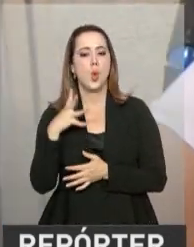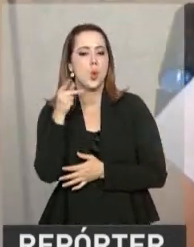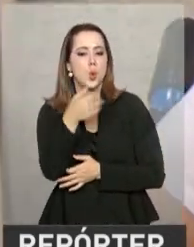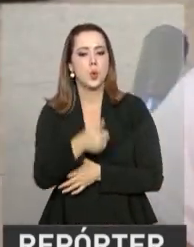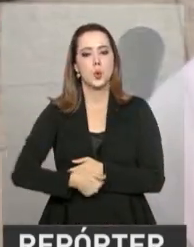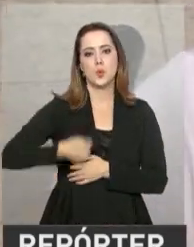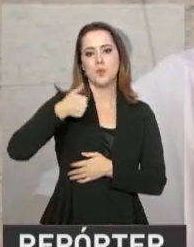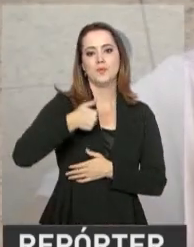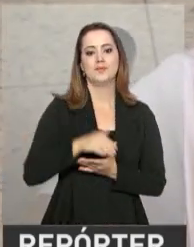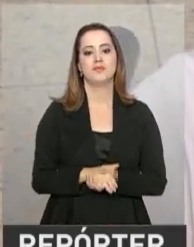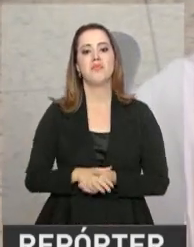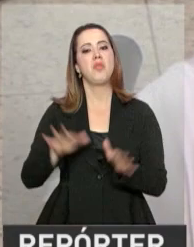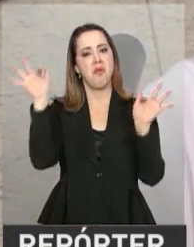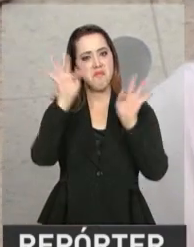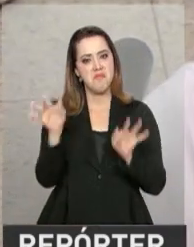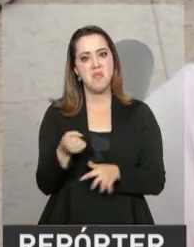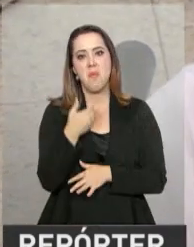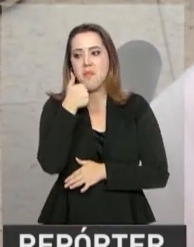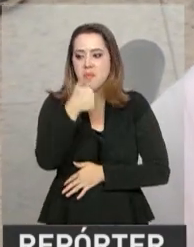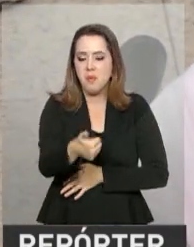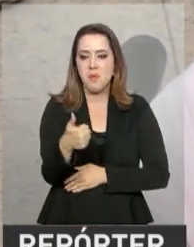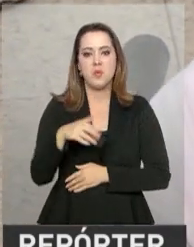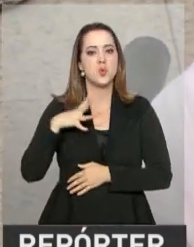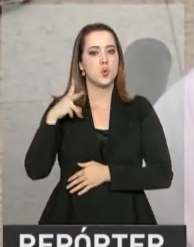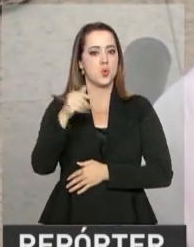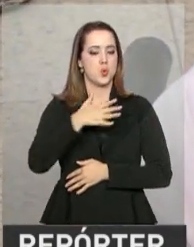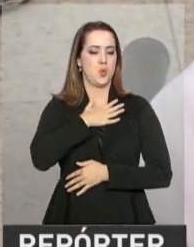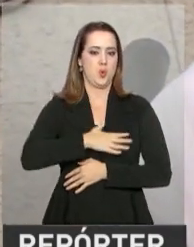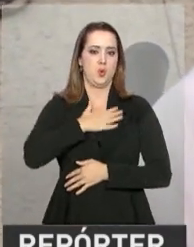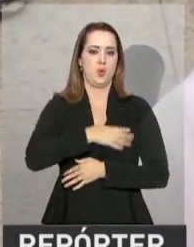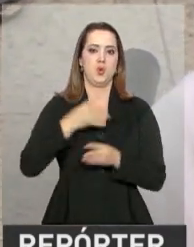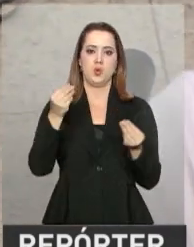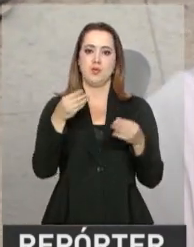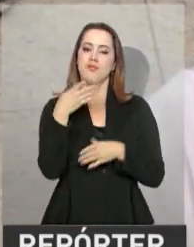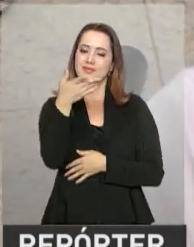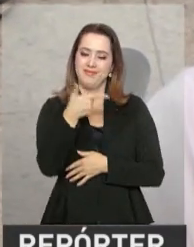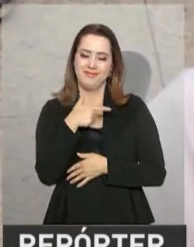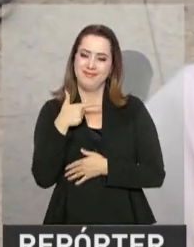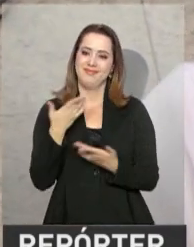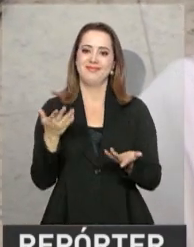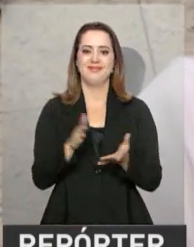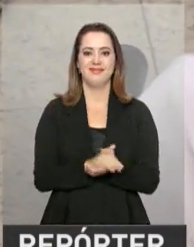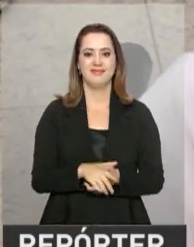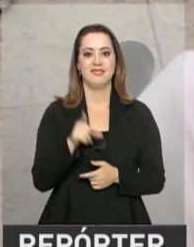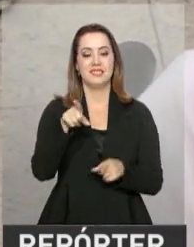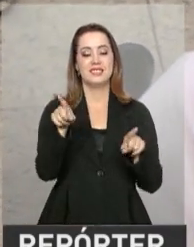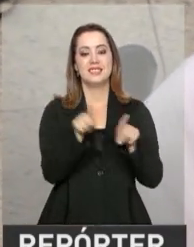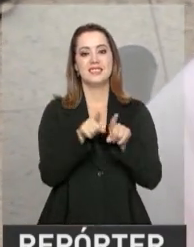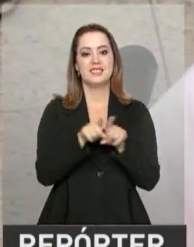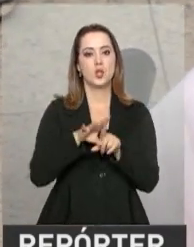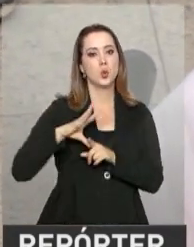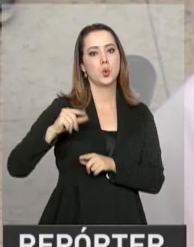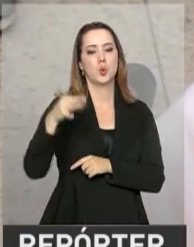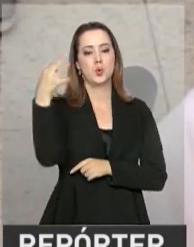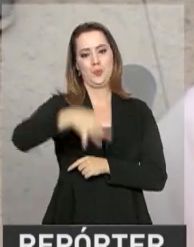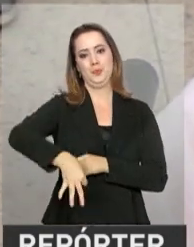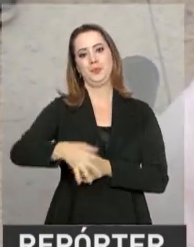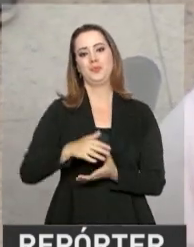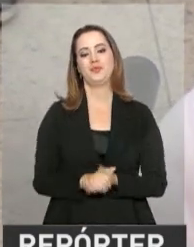para chegar até aqui? Felizmente foi tudo certinho, gostei muito, você foi muito simpática e foi tudo